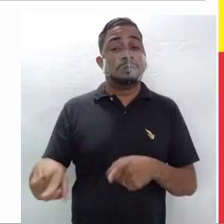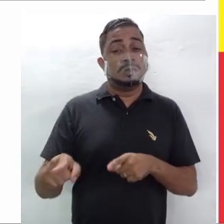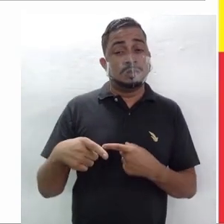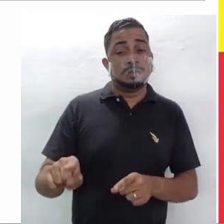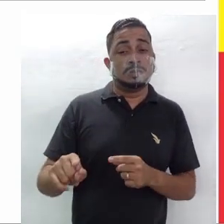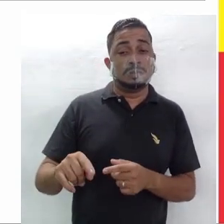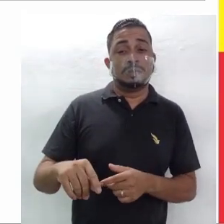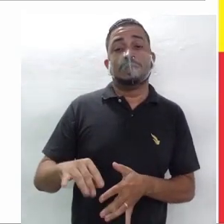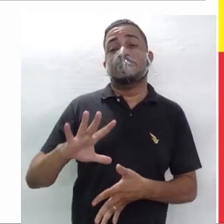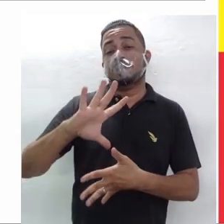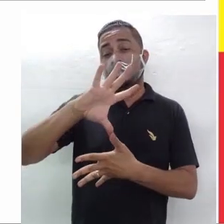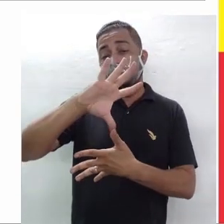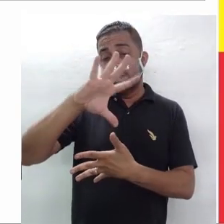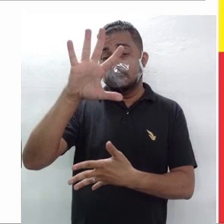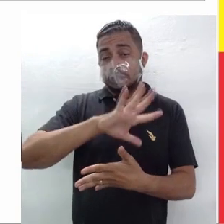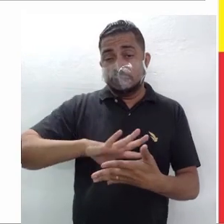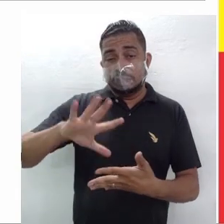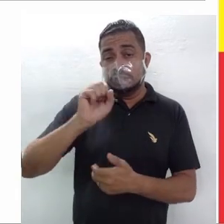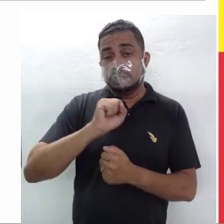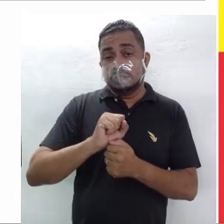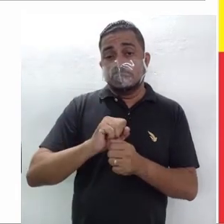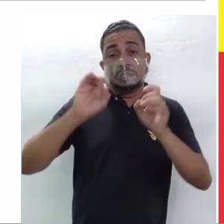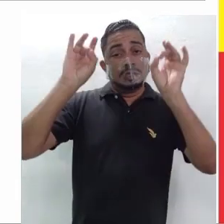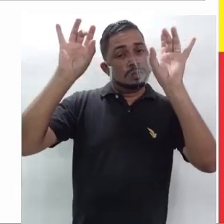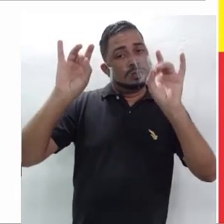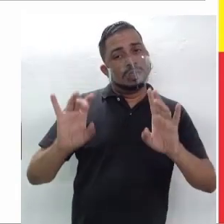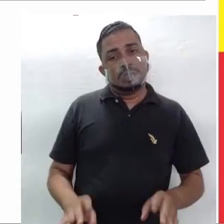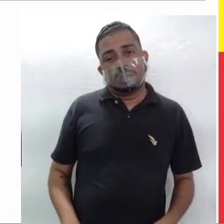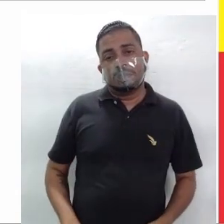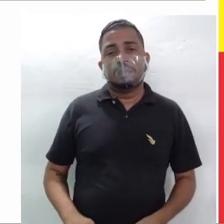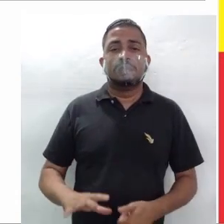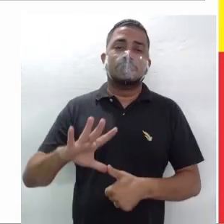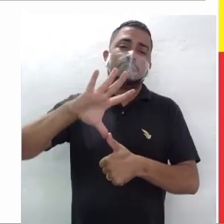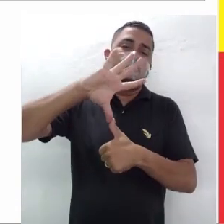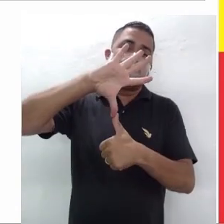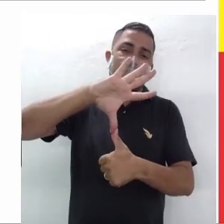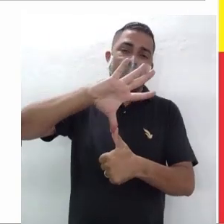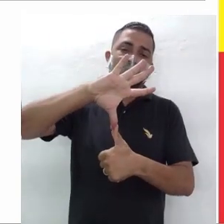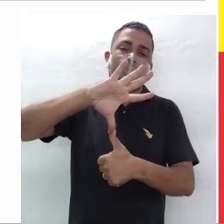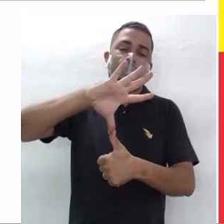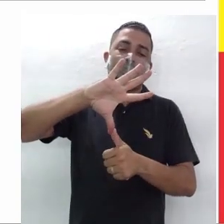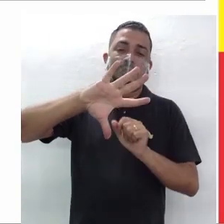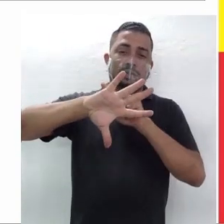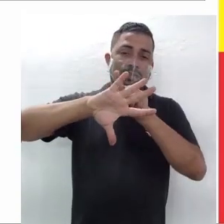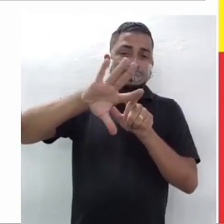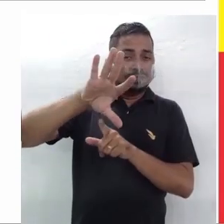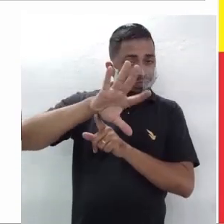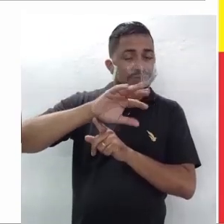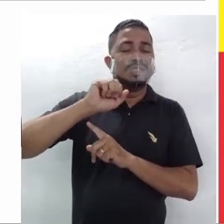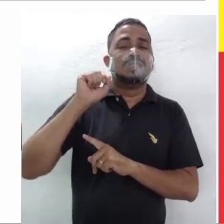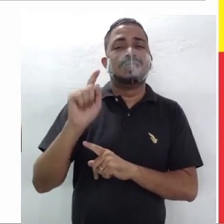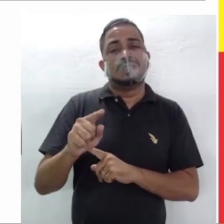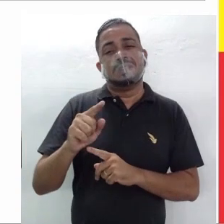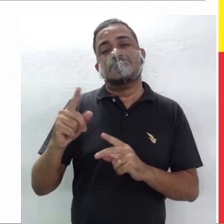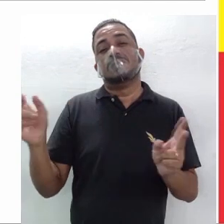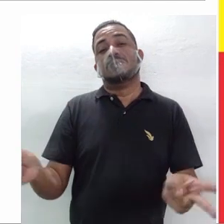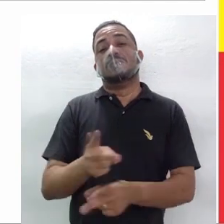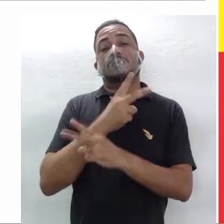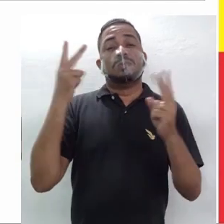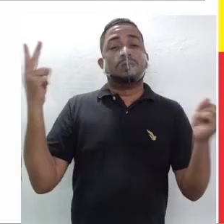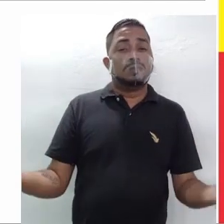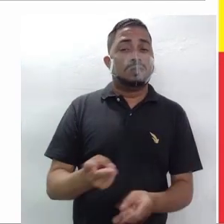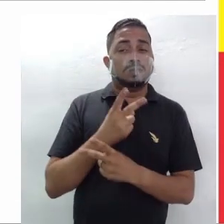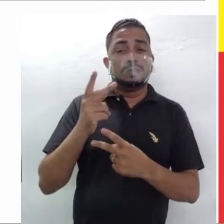as Américas, especialmente a América do Norte, quando se trata de furacões e